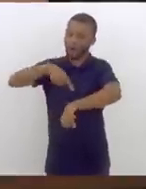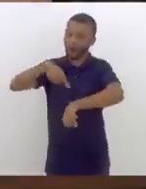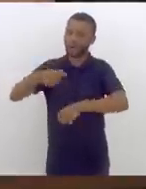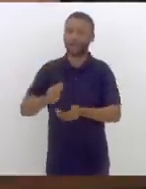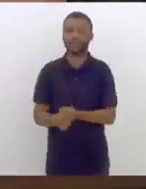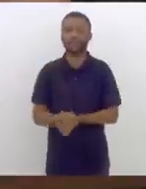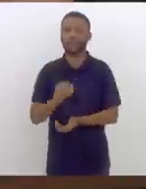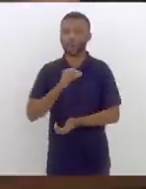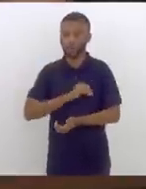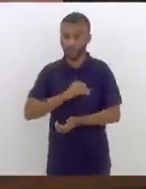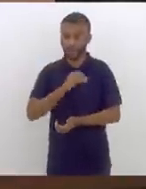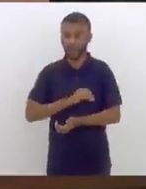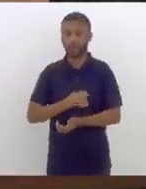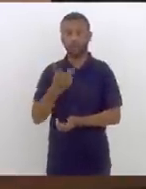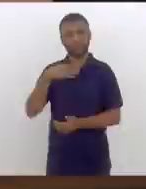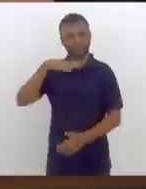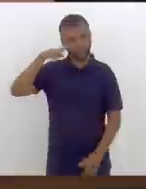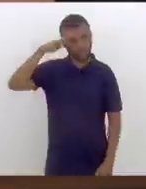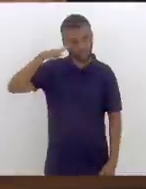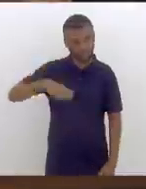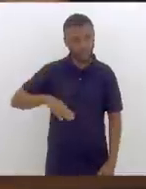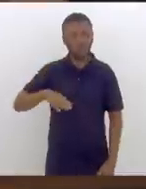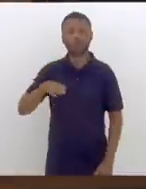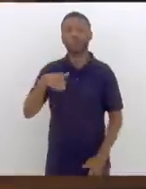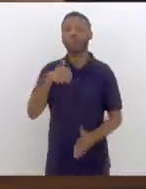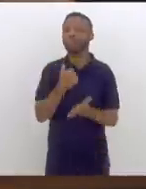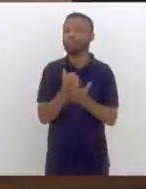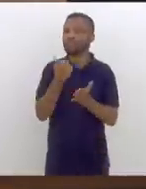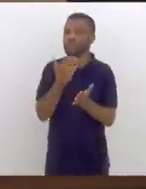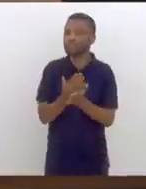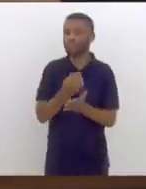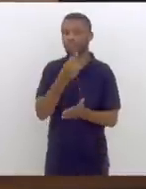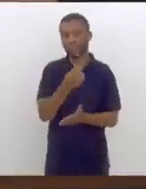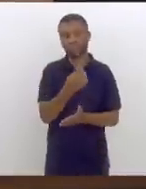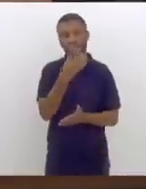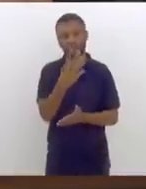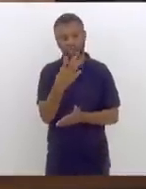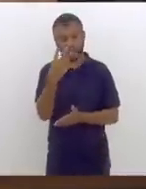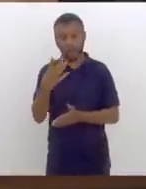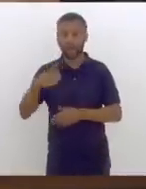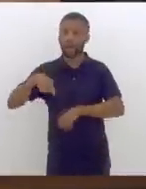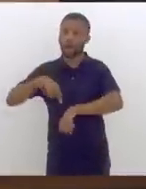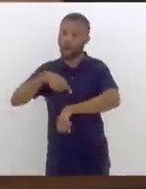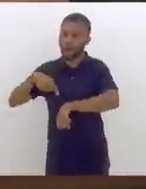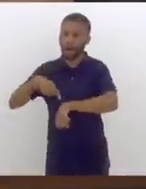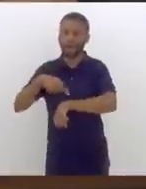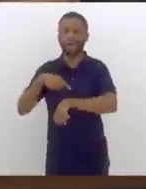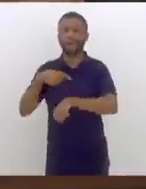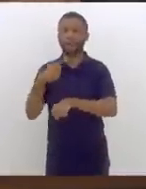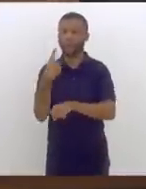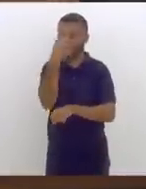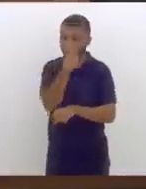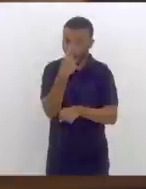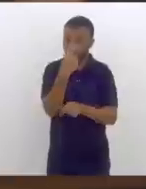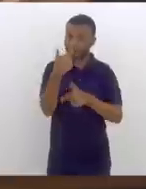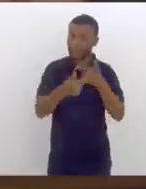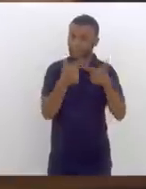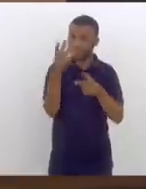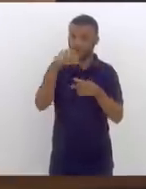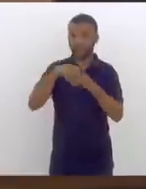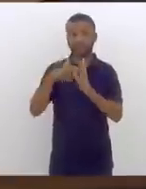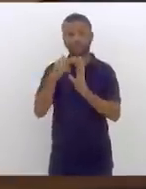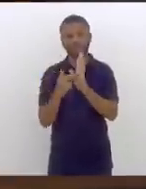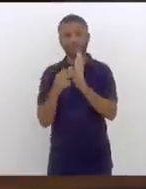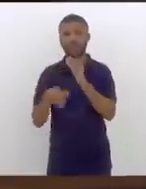pega o salário de um soldado divide por 144 horas você vai achar a hora de trabalhar essa hora trabalhada no regime adicional